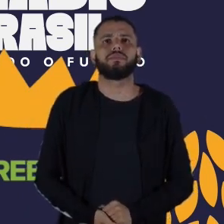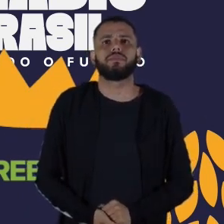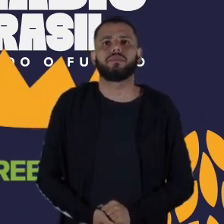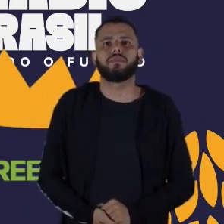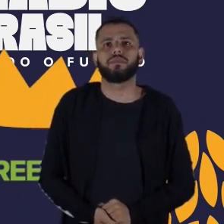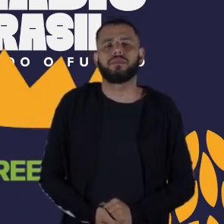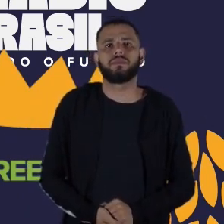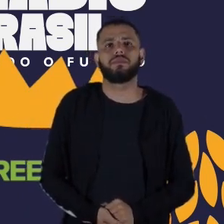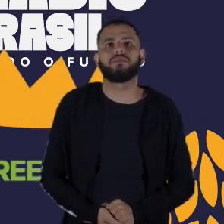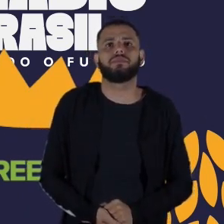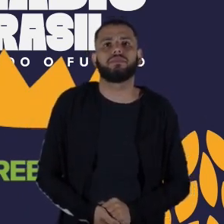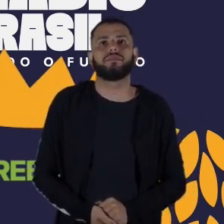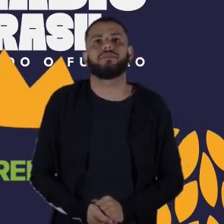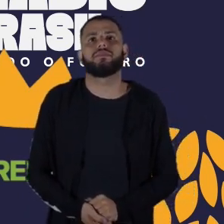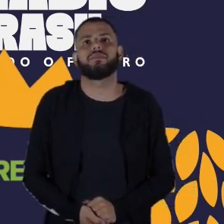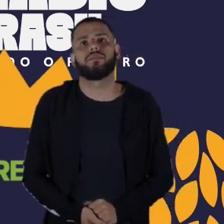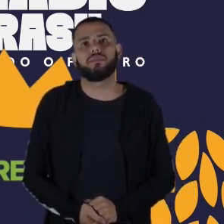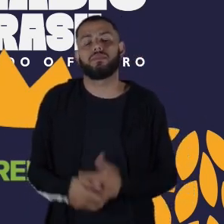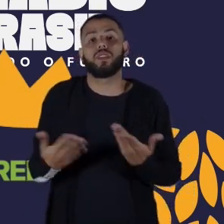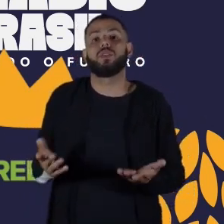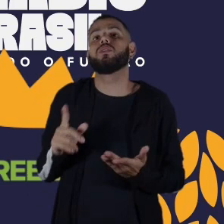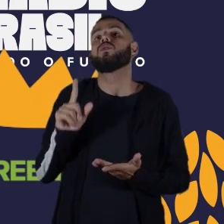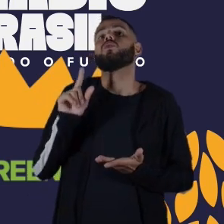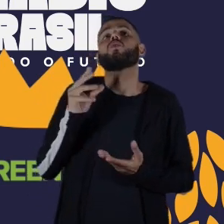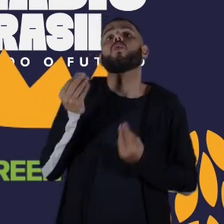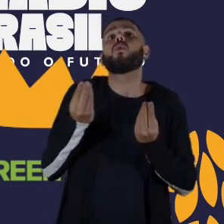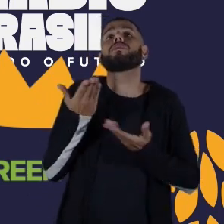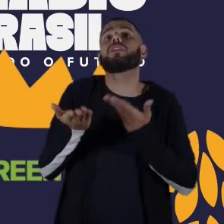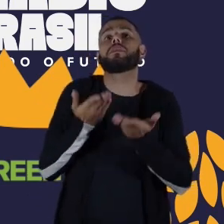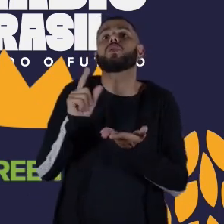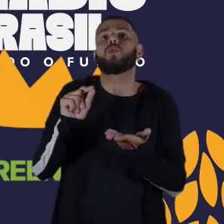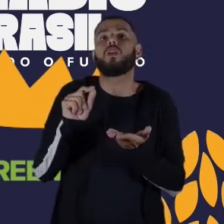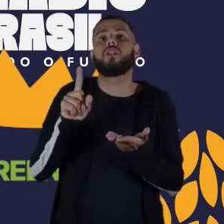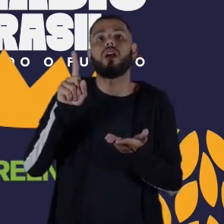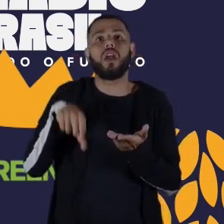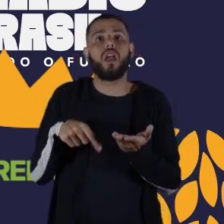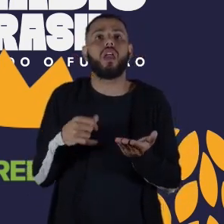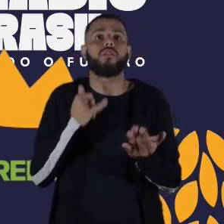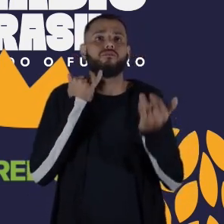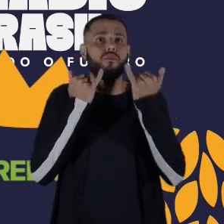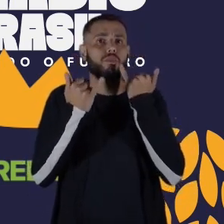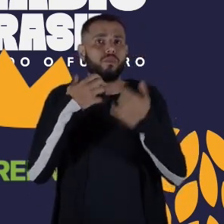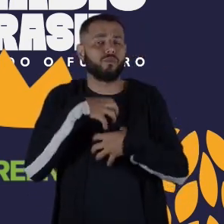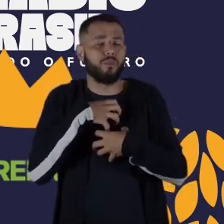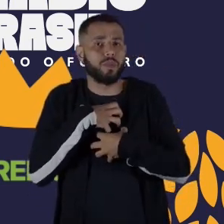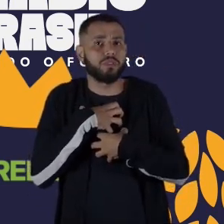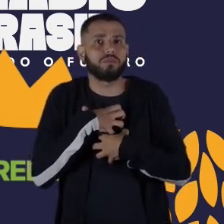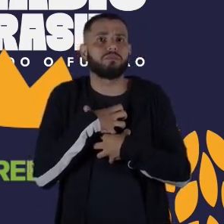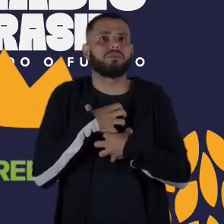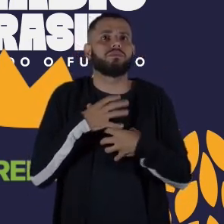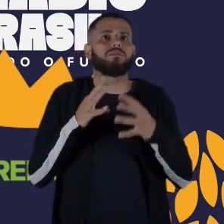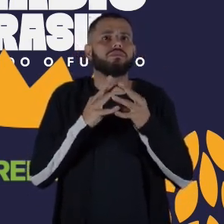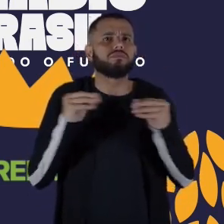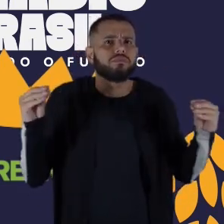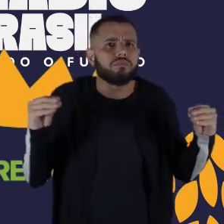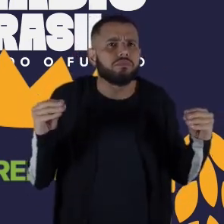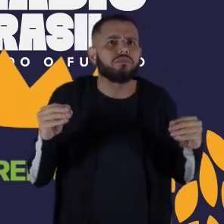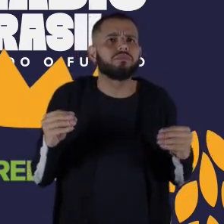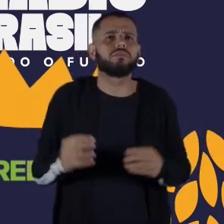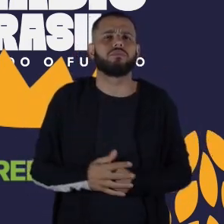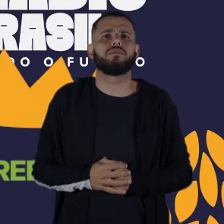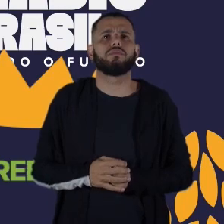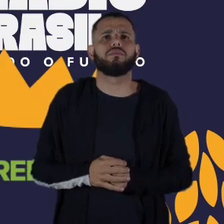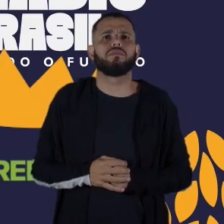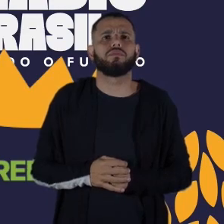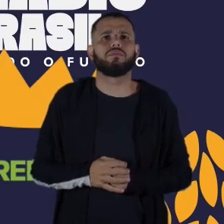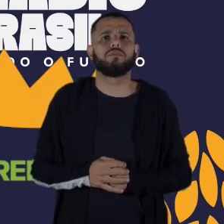Mais uma vez, qual é o tratamento? Neuroinflamação, sintomas e a comorbilidade. E não é